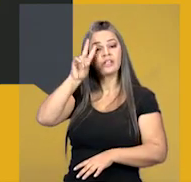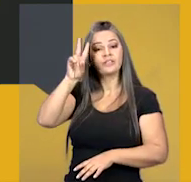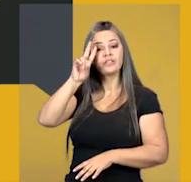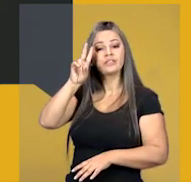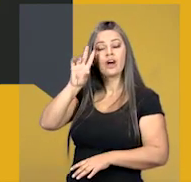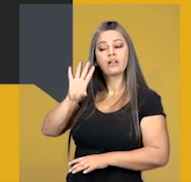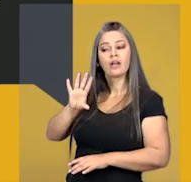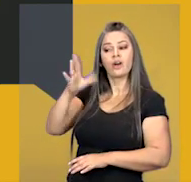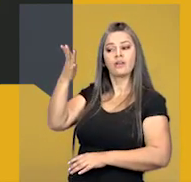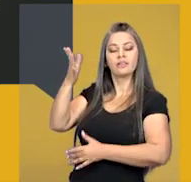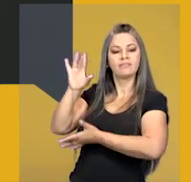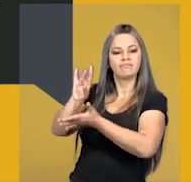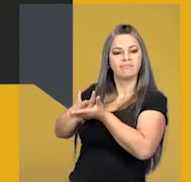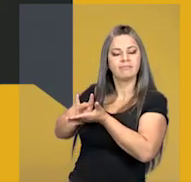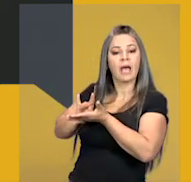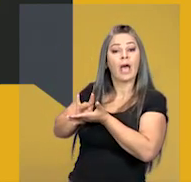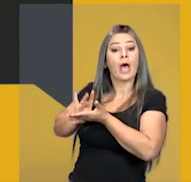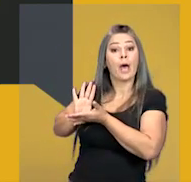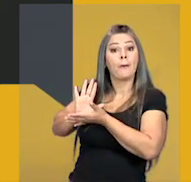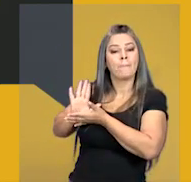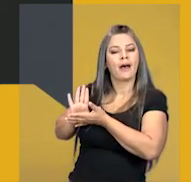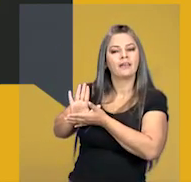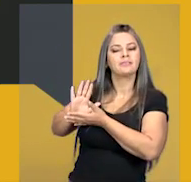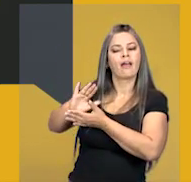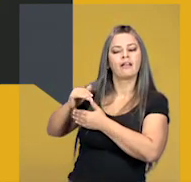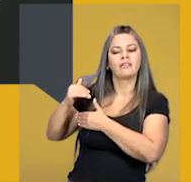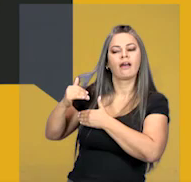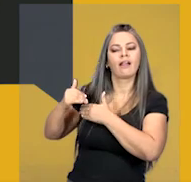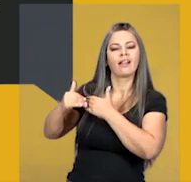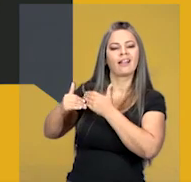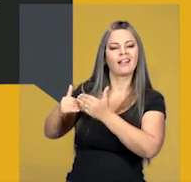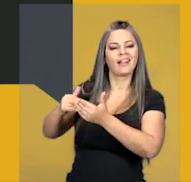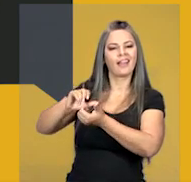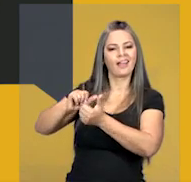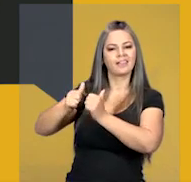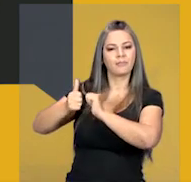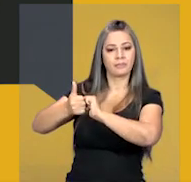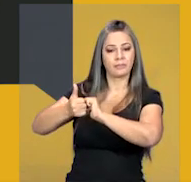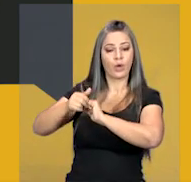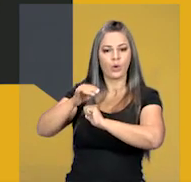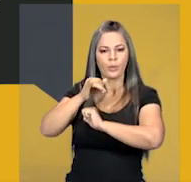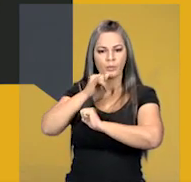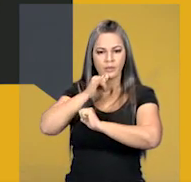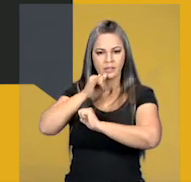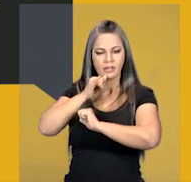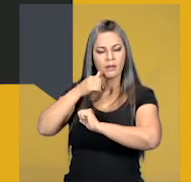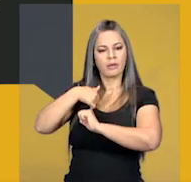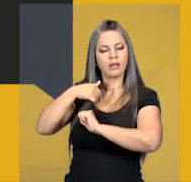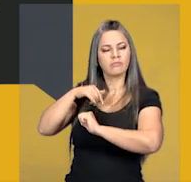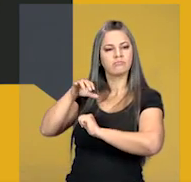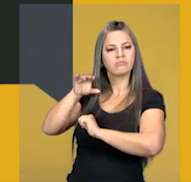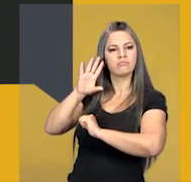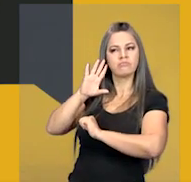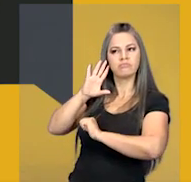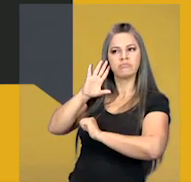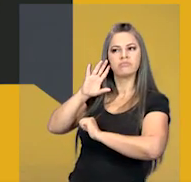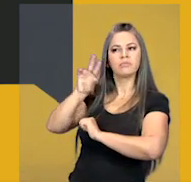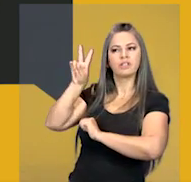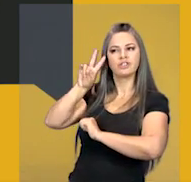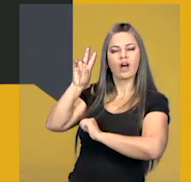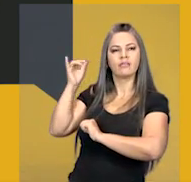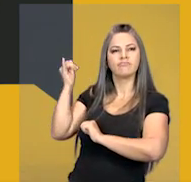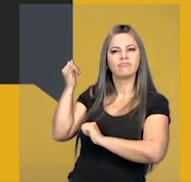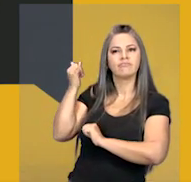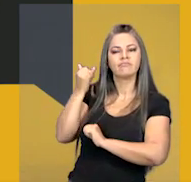novos elementos. Quer dizer, aquele que escuta, aquele que ouve, também pode acrescentar algo àquela lenda. E as lendas contribuem